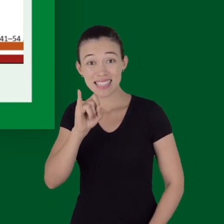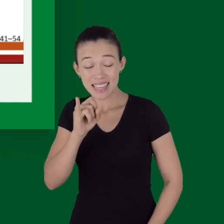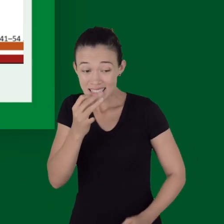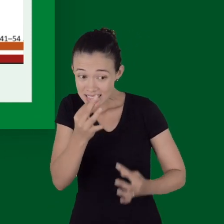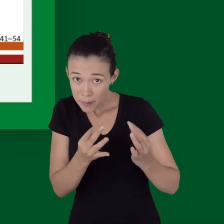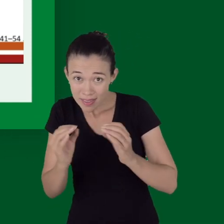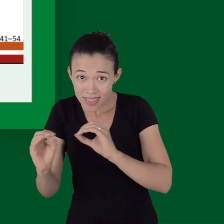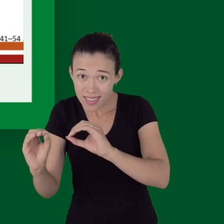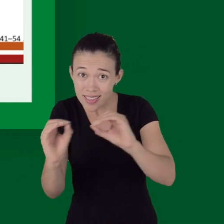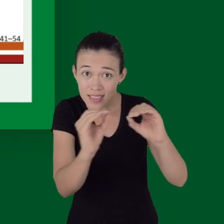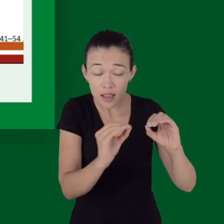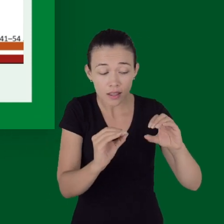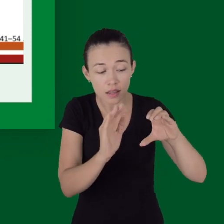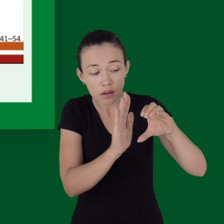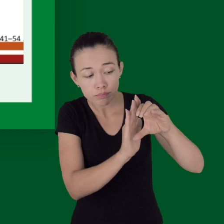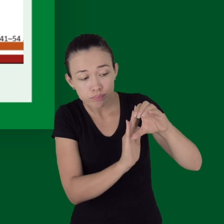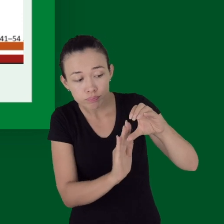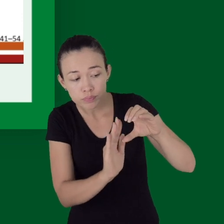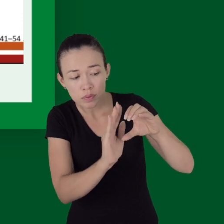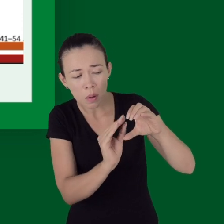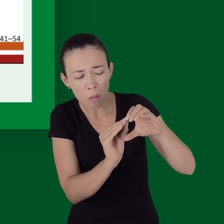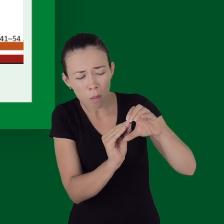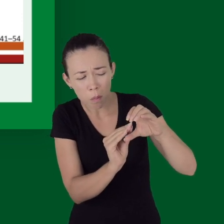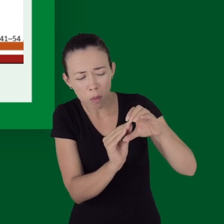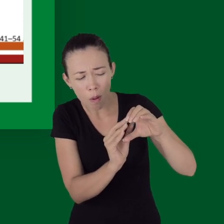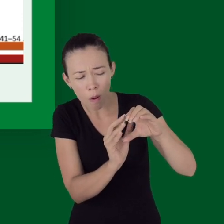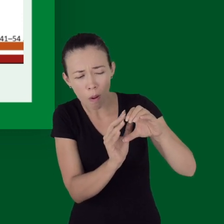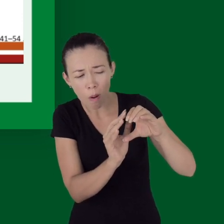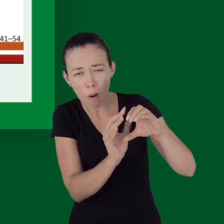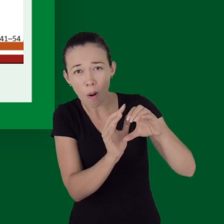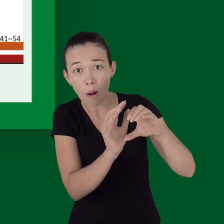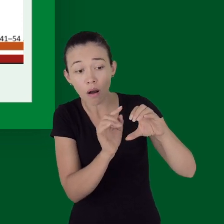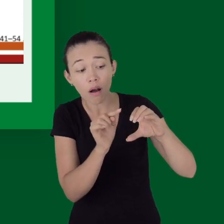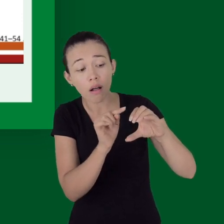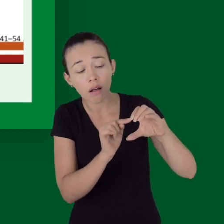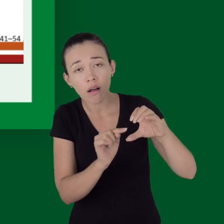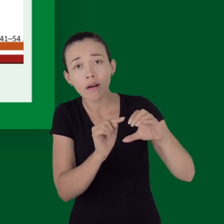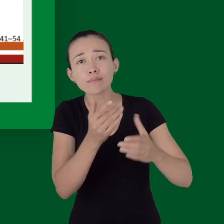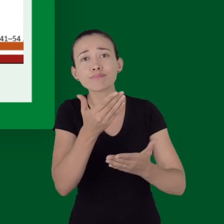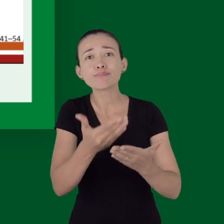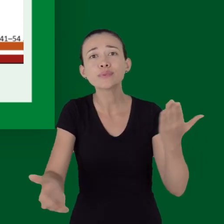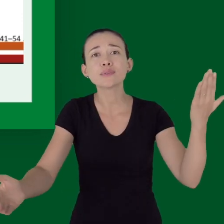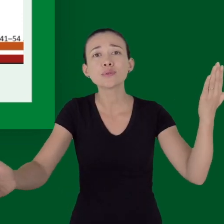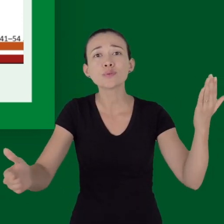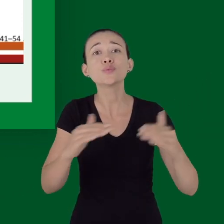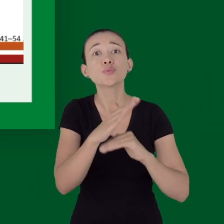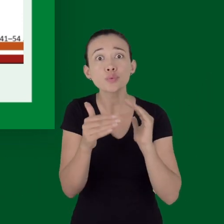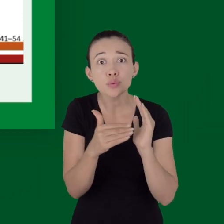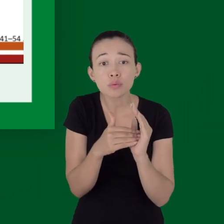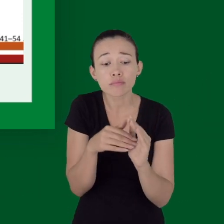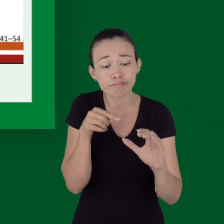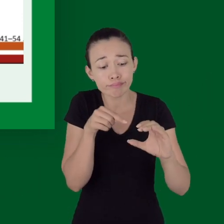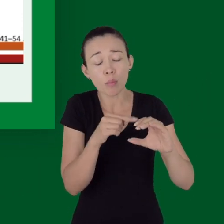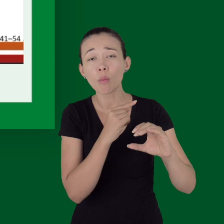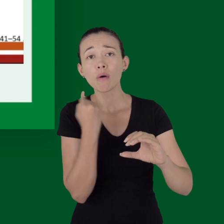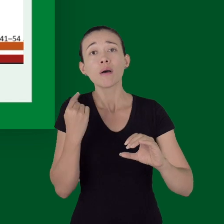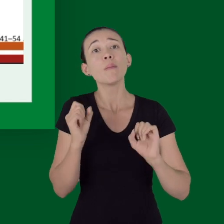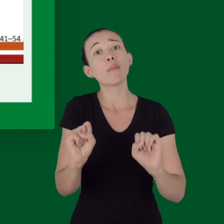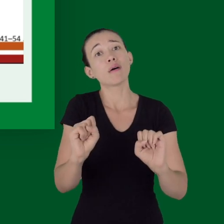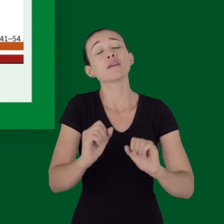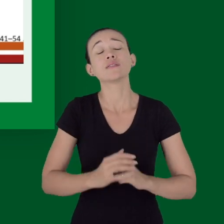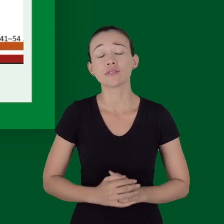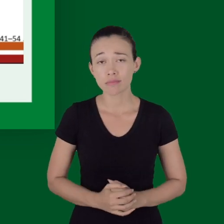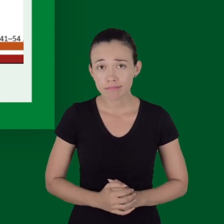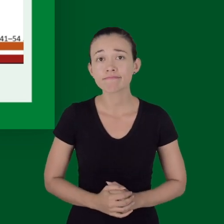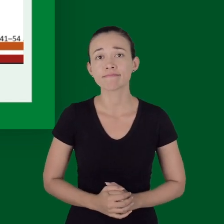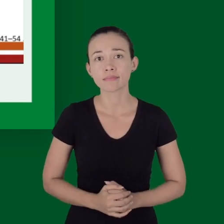morte, isso é igual a perda, a incapacidades, a redução da qualidade de vida, até morte,